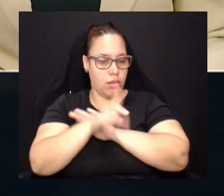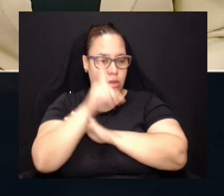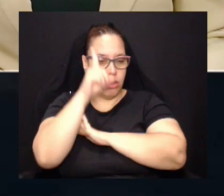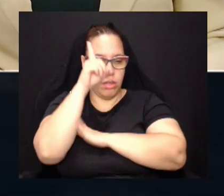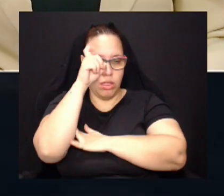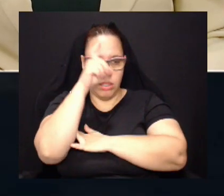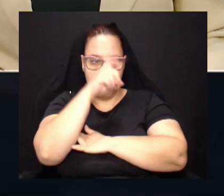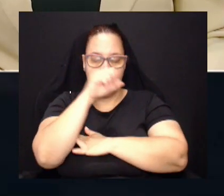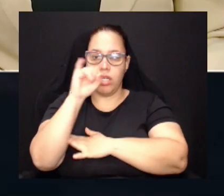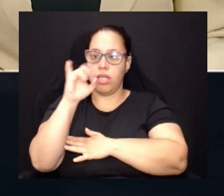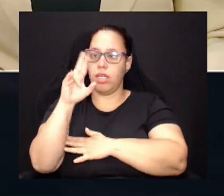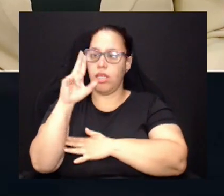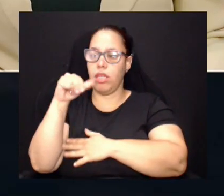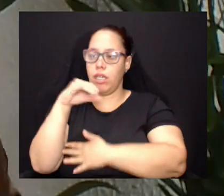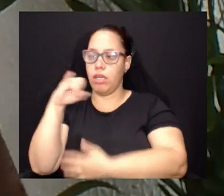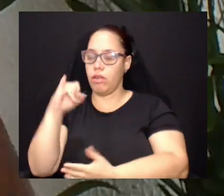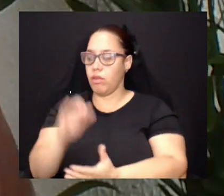Yunsi.